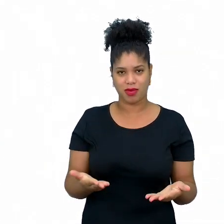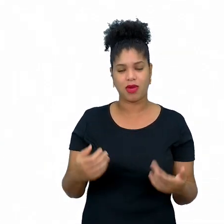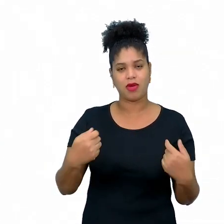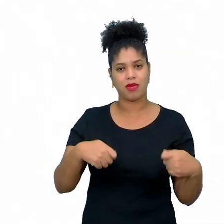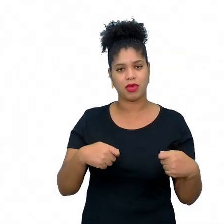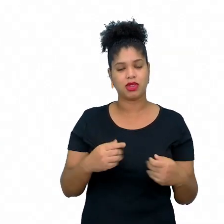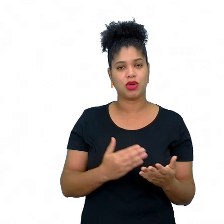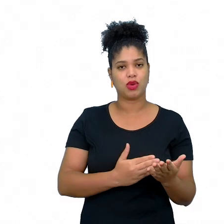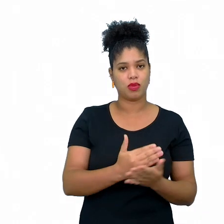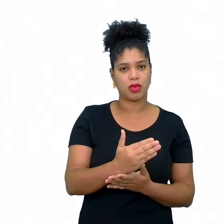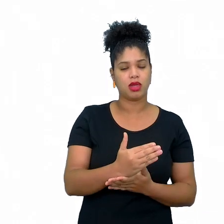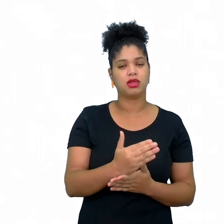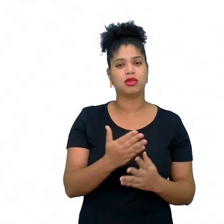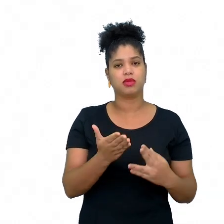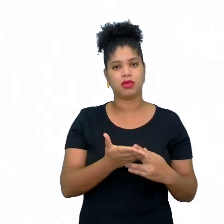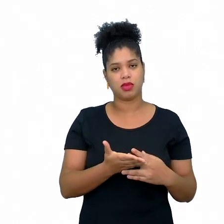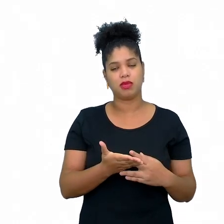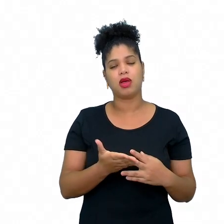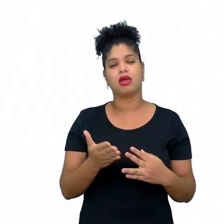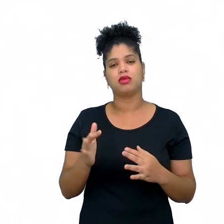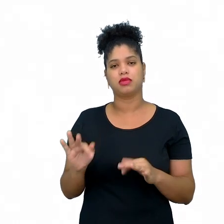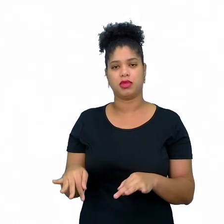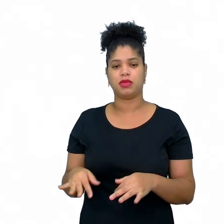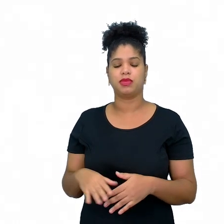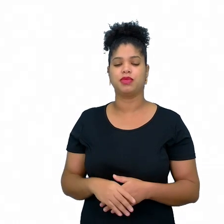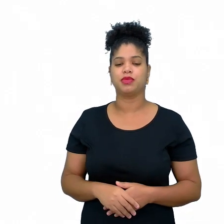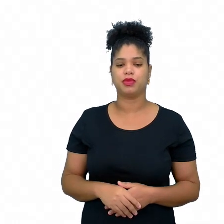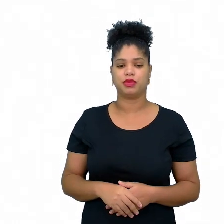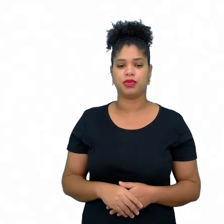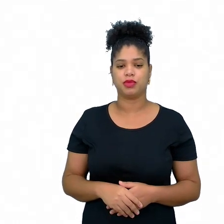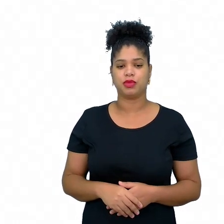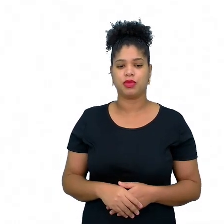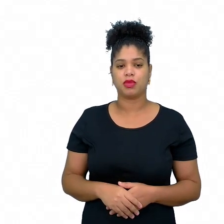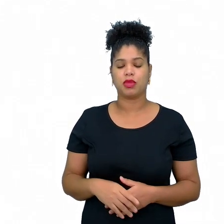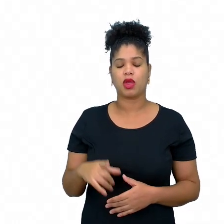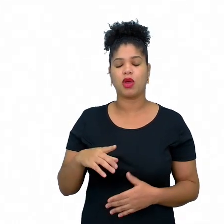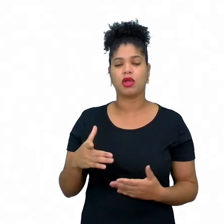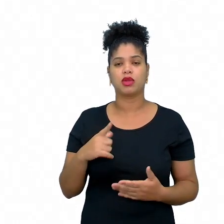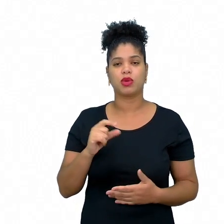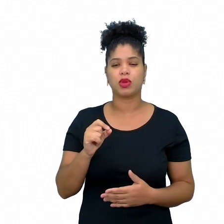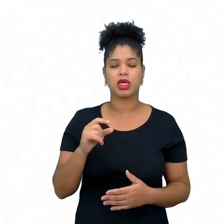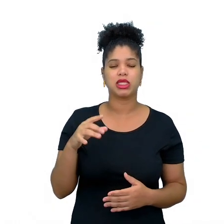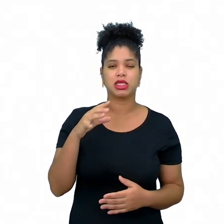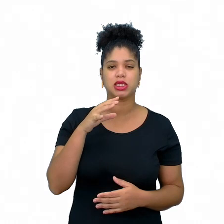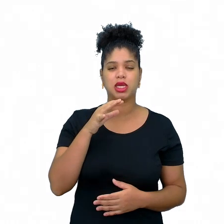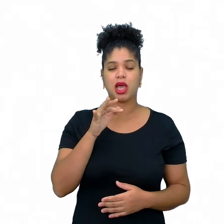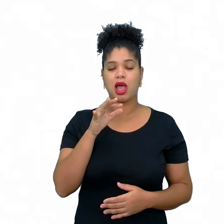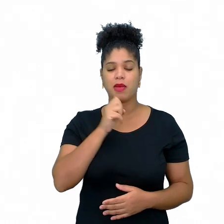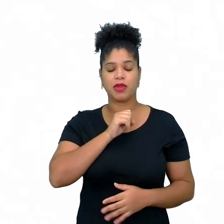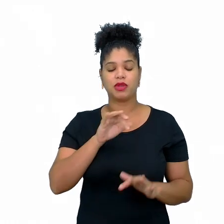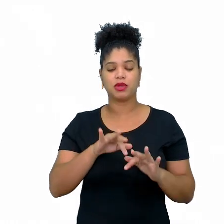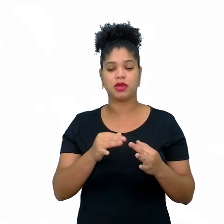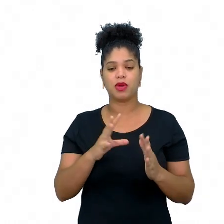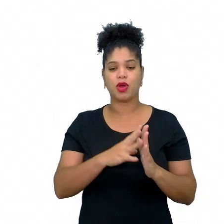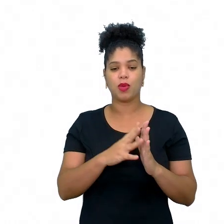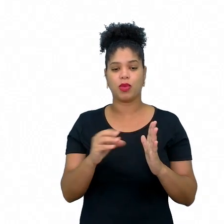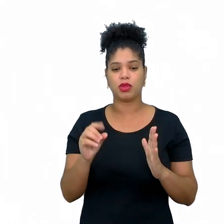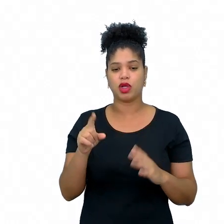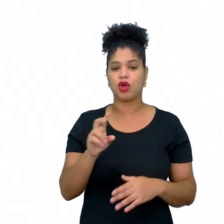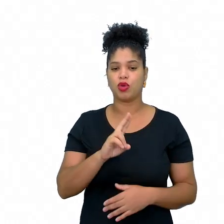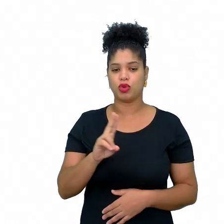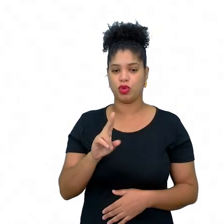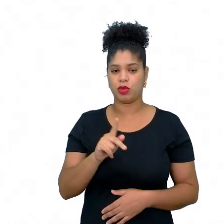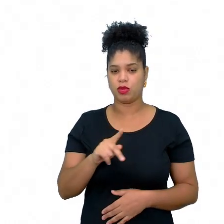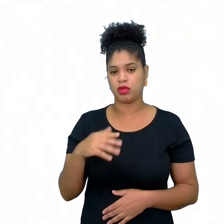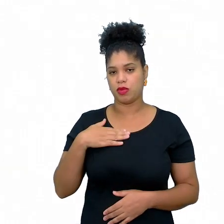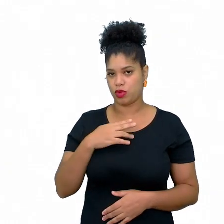tenha começo, meio e fim. Bom, aqui nós temos aqui um modelinho bem simples, que é o nome do professor, no caso